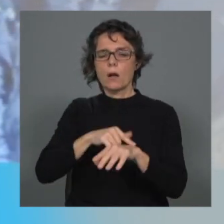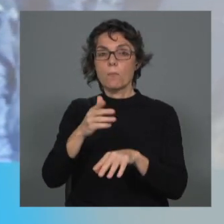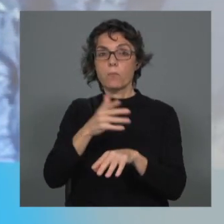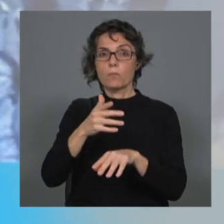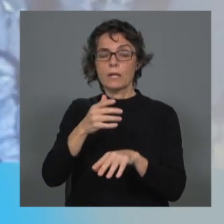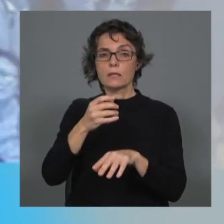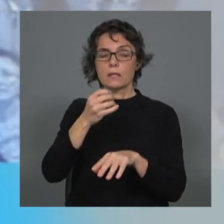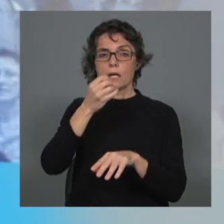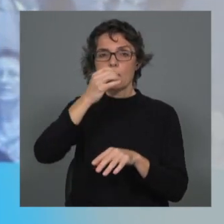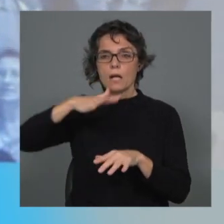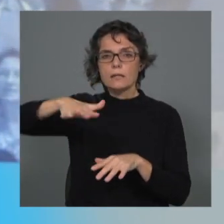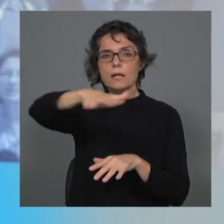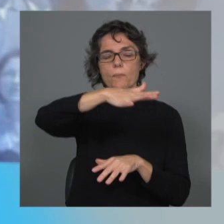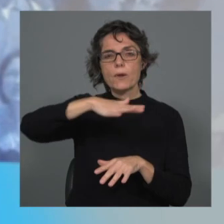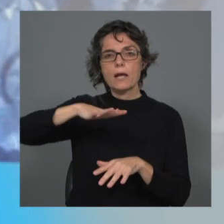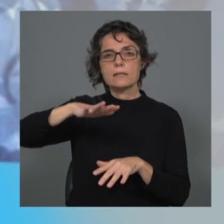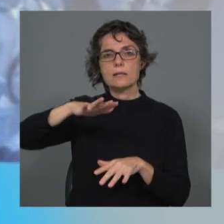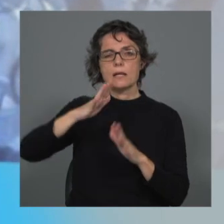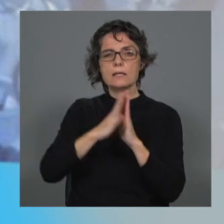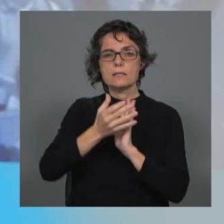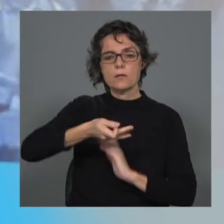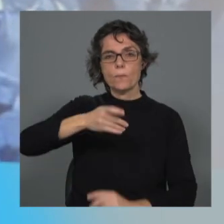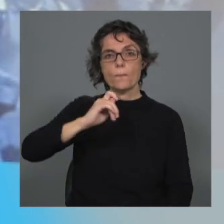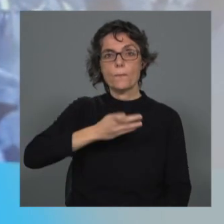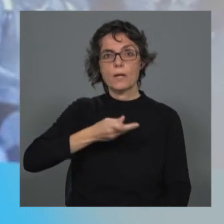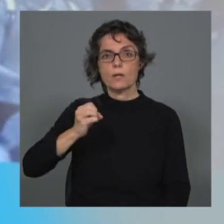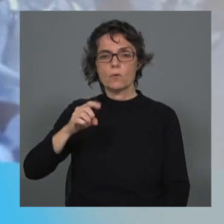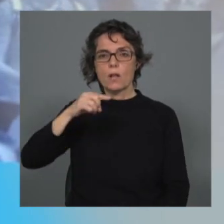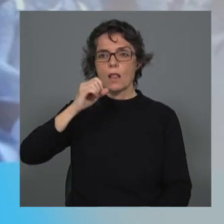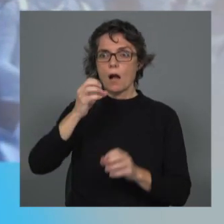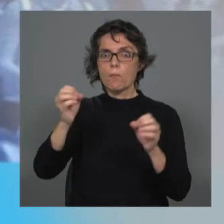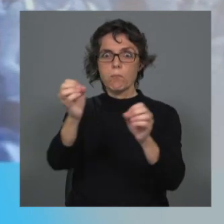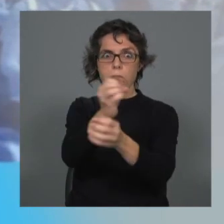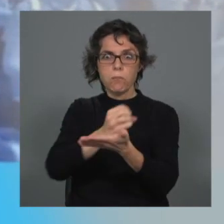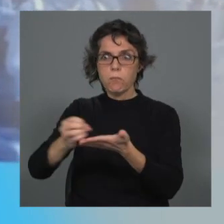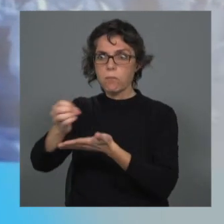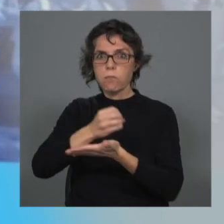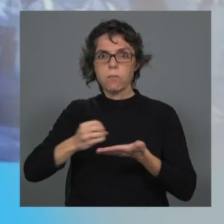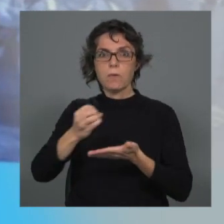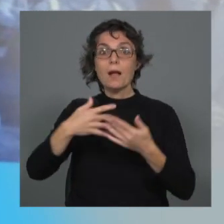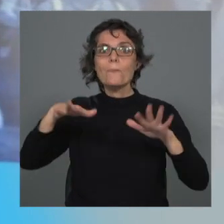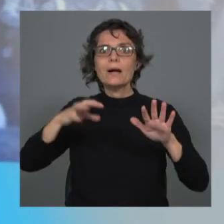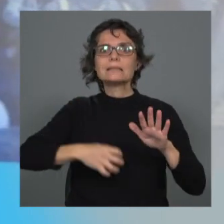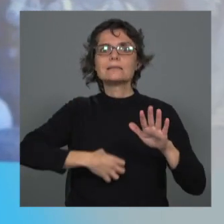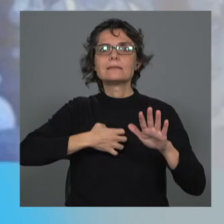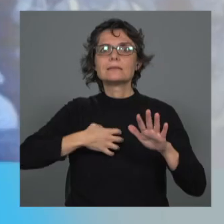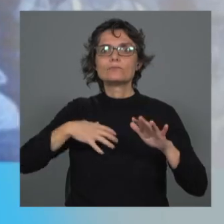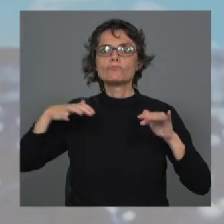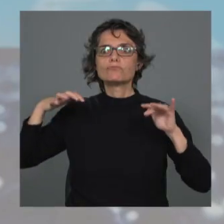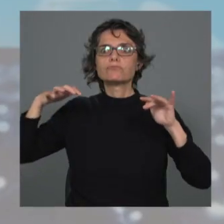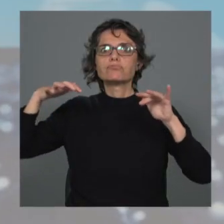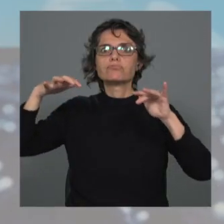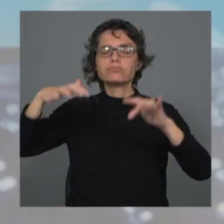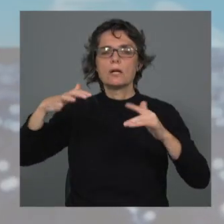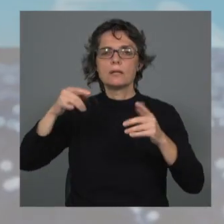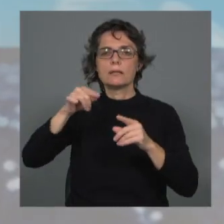de gente, mas cheia de todos aqueles que acompanhavam o Papa. Logo no início da pandemia, não é? Logo no